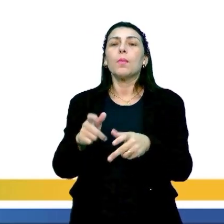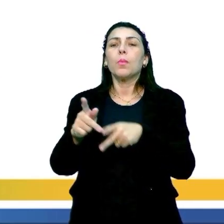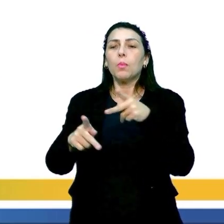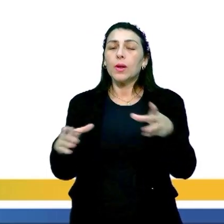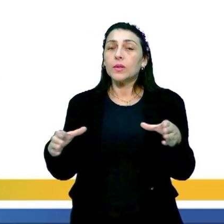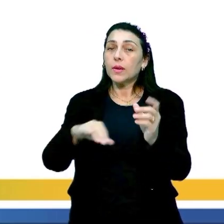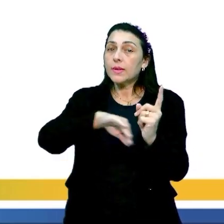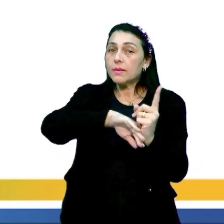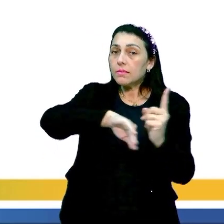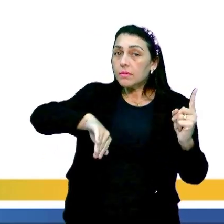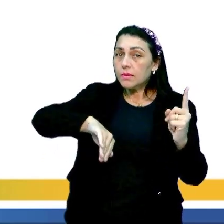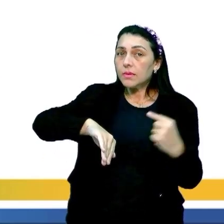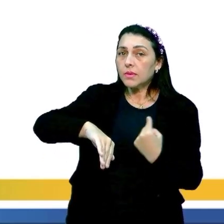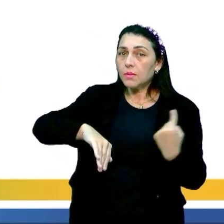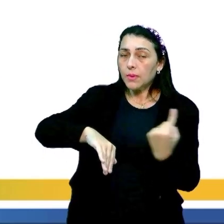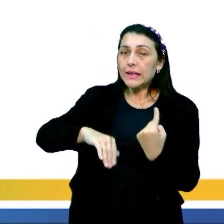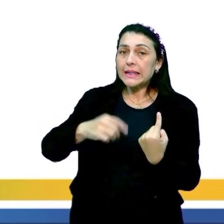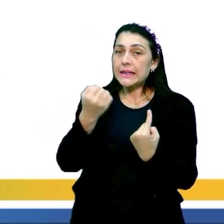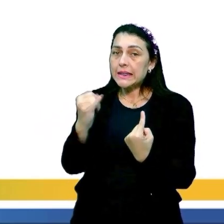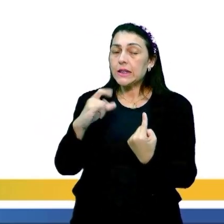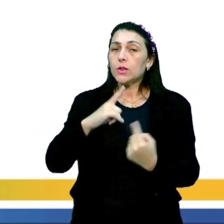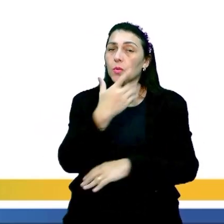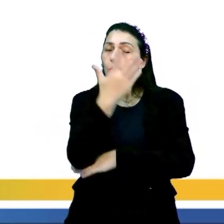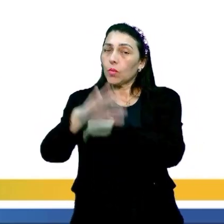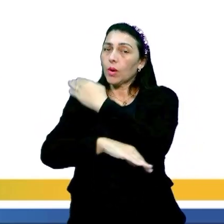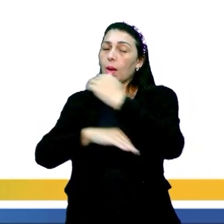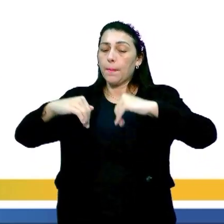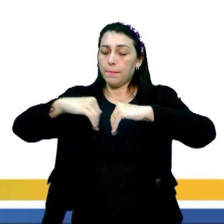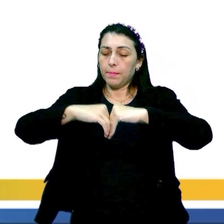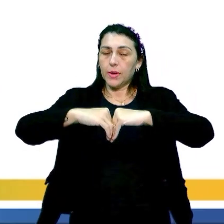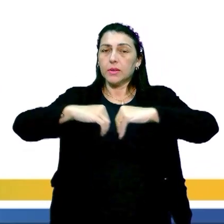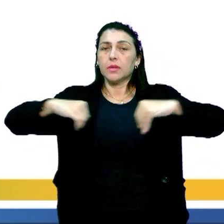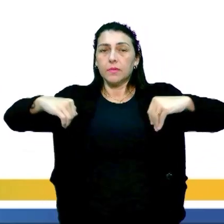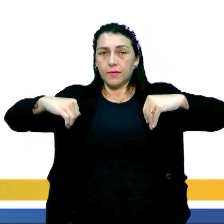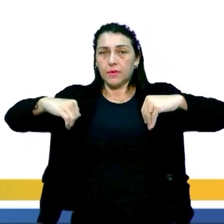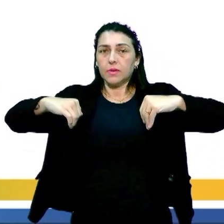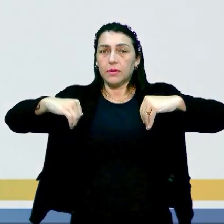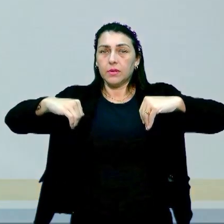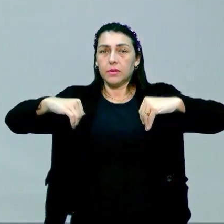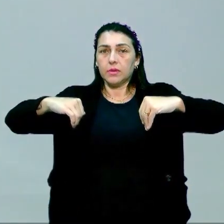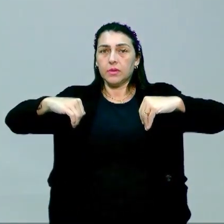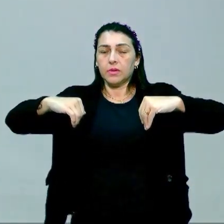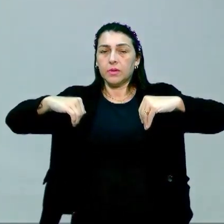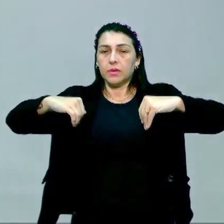subpopulações isoladas. Se eu tinha uma floresta e eu parti essa floresta,